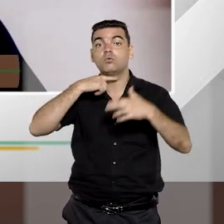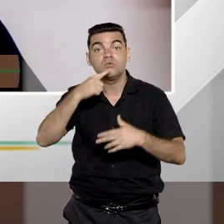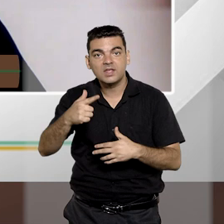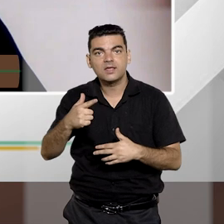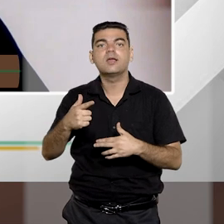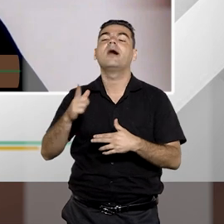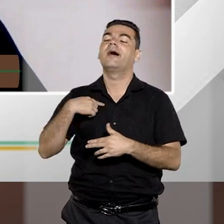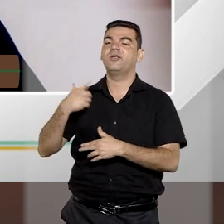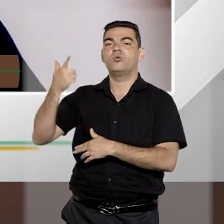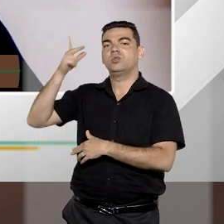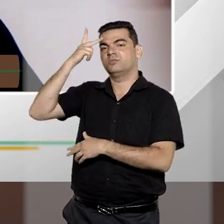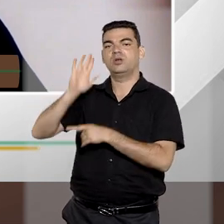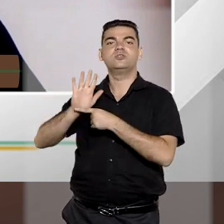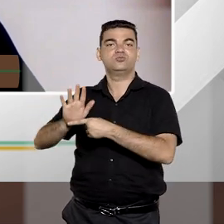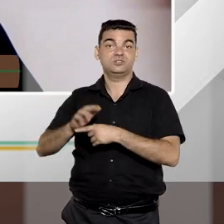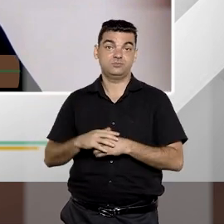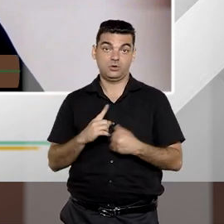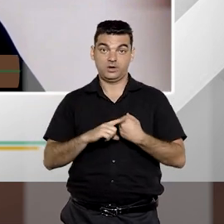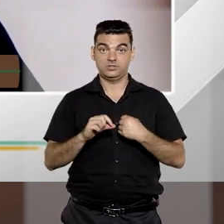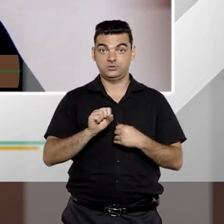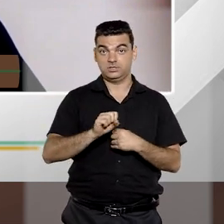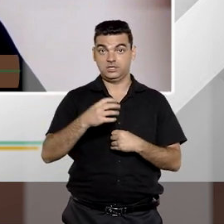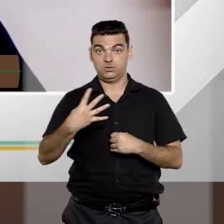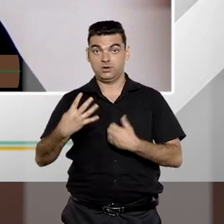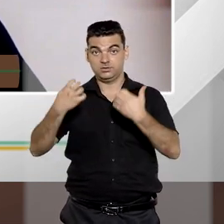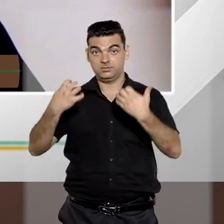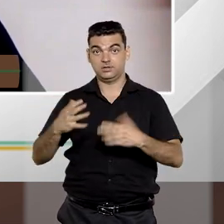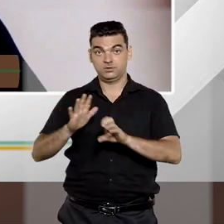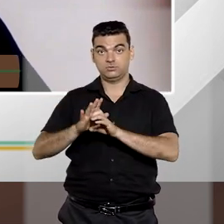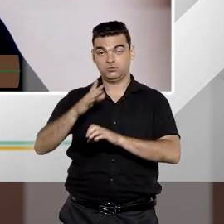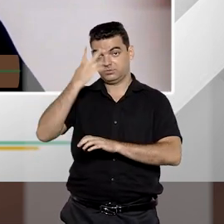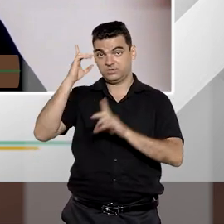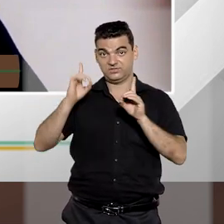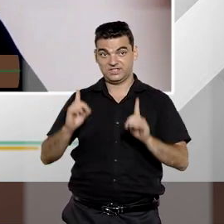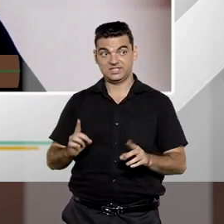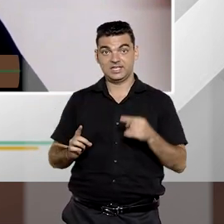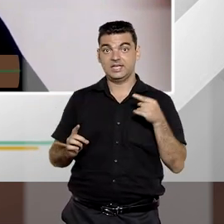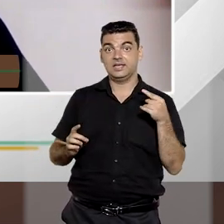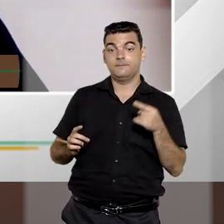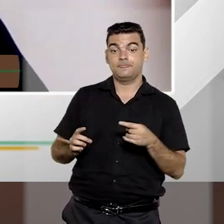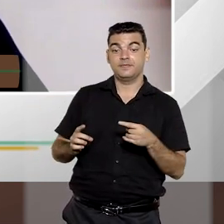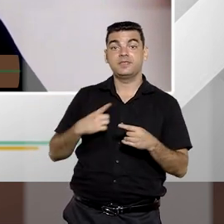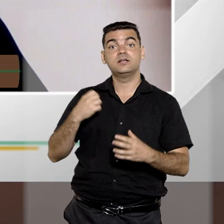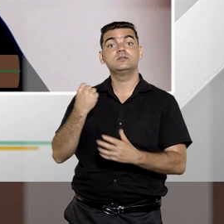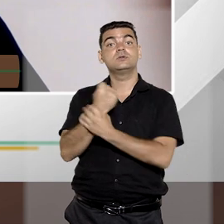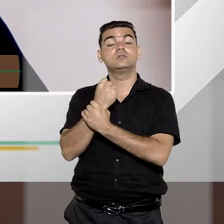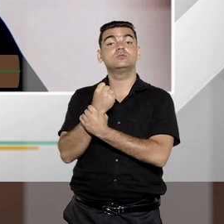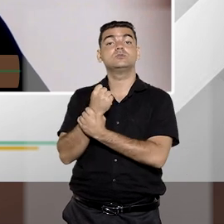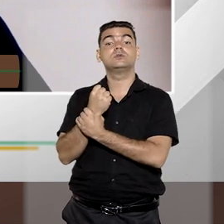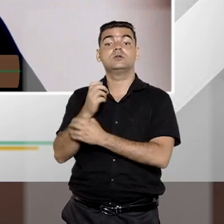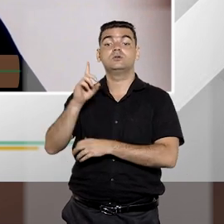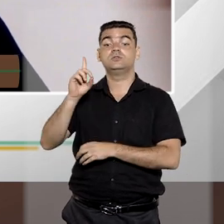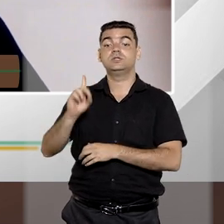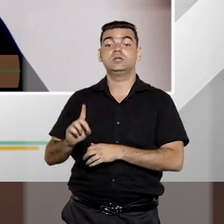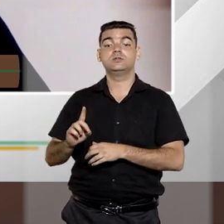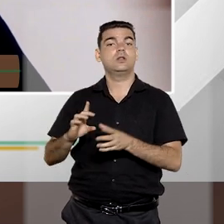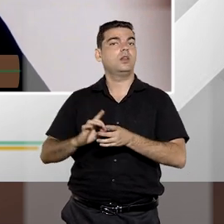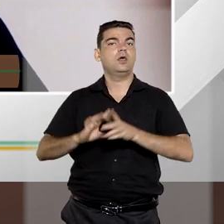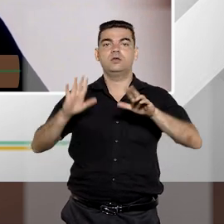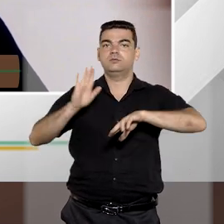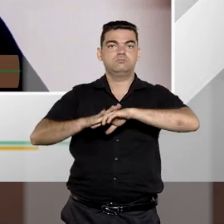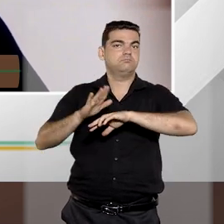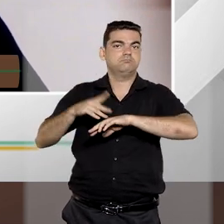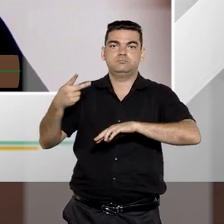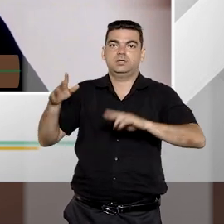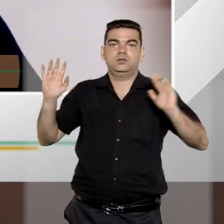aspas. Porque, como diz o artigo 84 do Estatuto da Pessoa com Deficiência, a pessoa com deficiência ela tem assegurado o direito ao livre exercício de